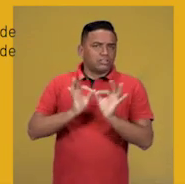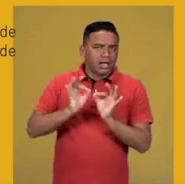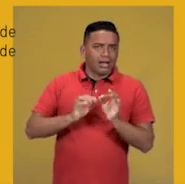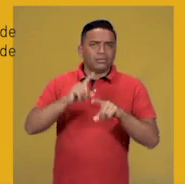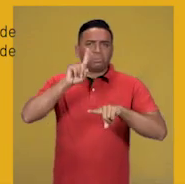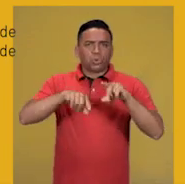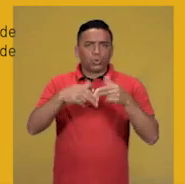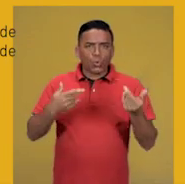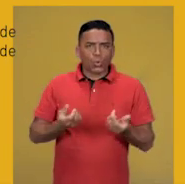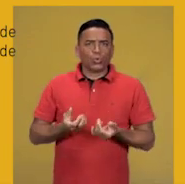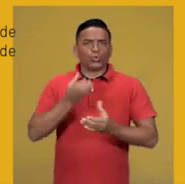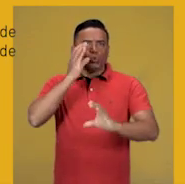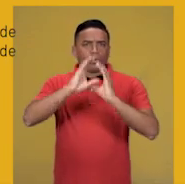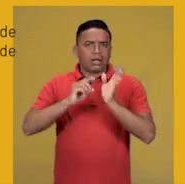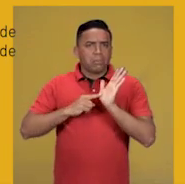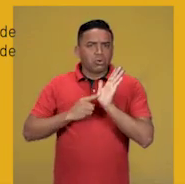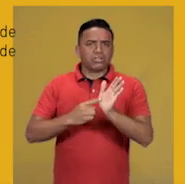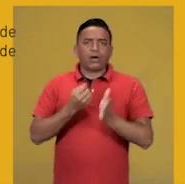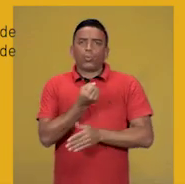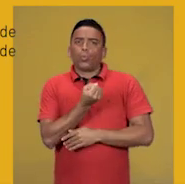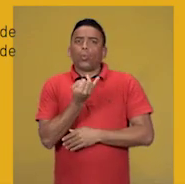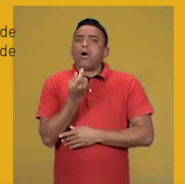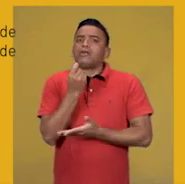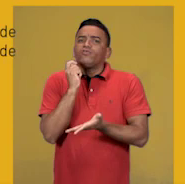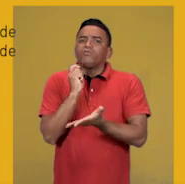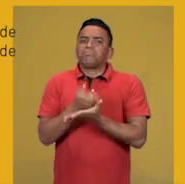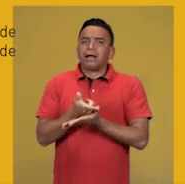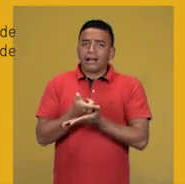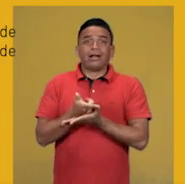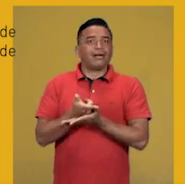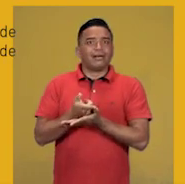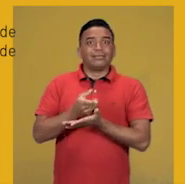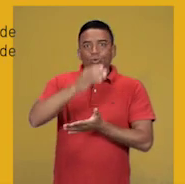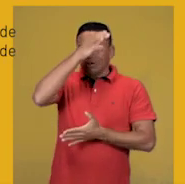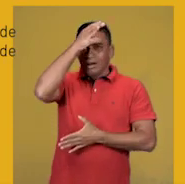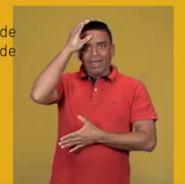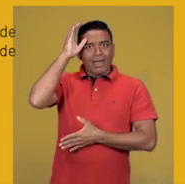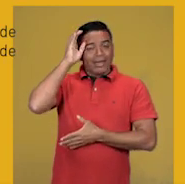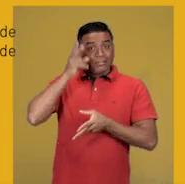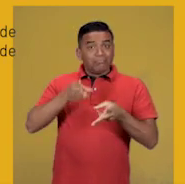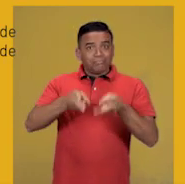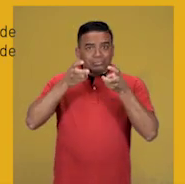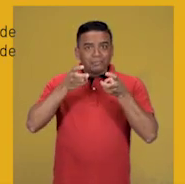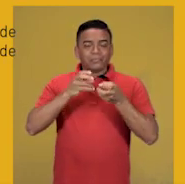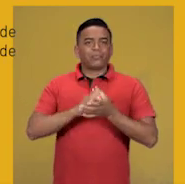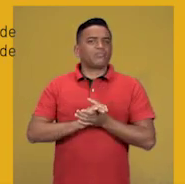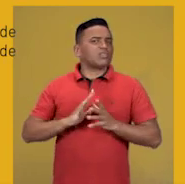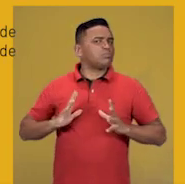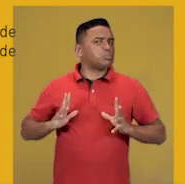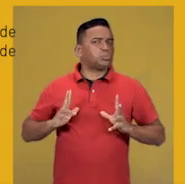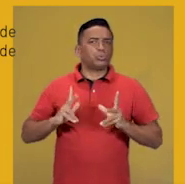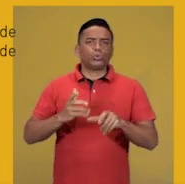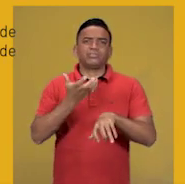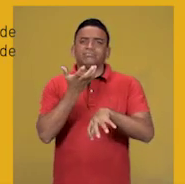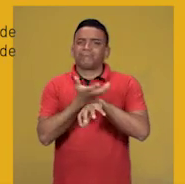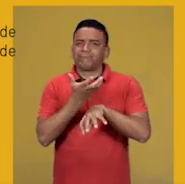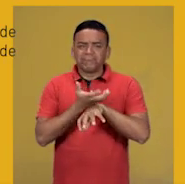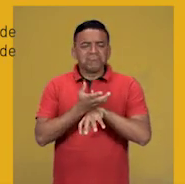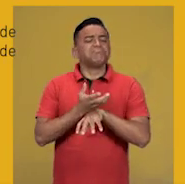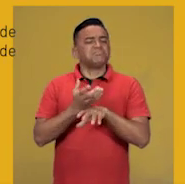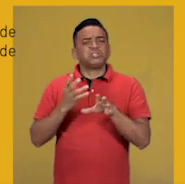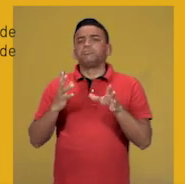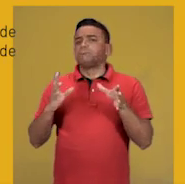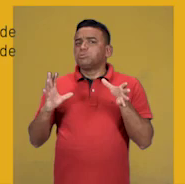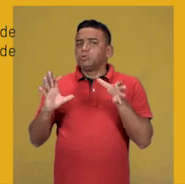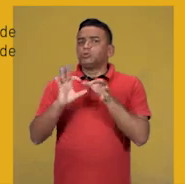o seu valor e criar uma experiência ideal para o cliente. Muitas disciplinas se encaixam sobre a égide do merchandising